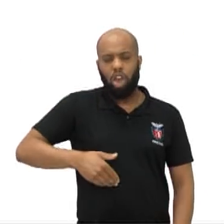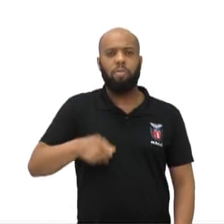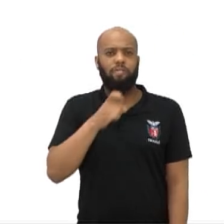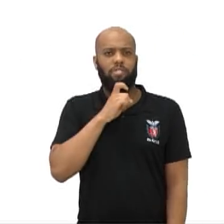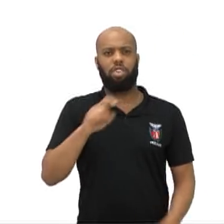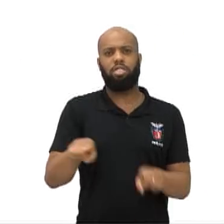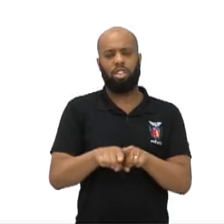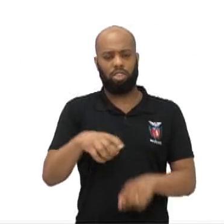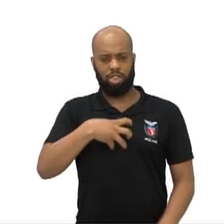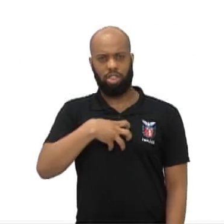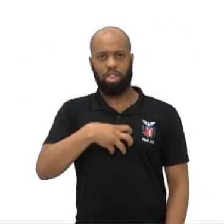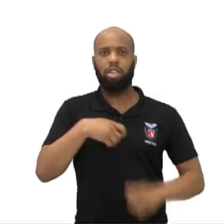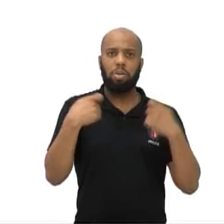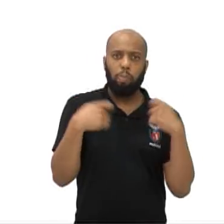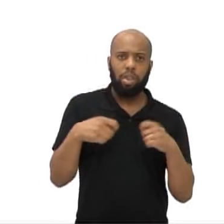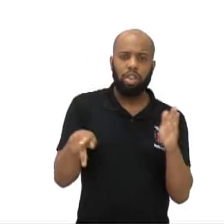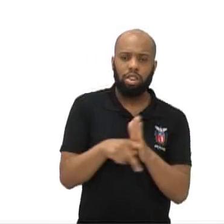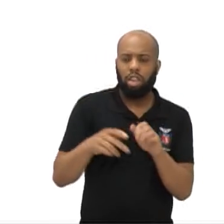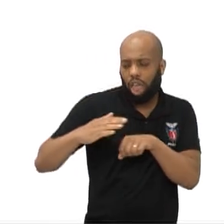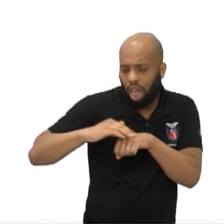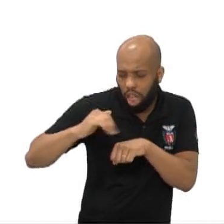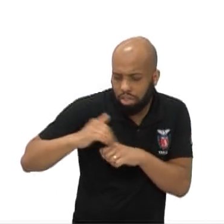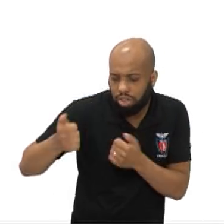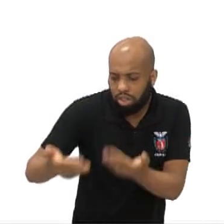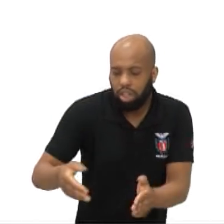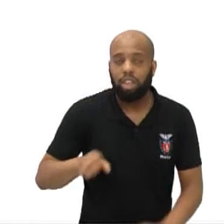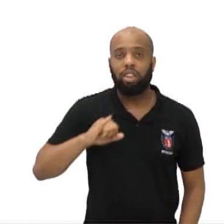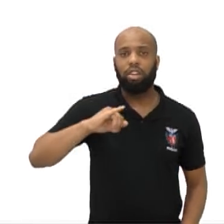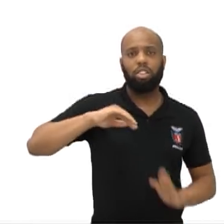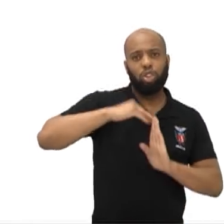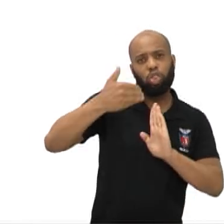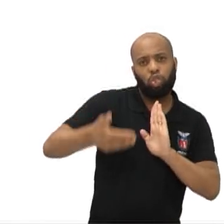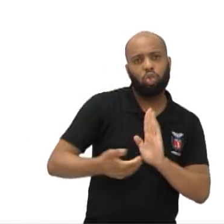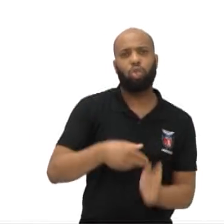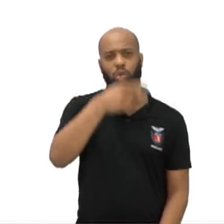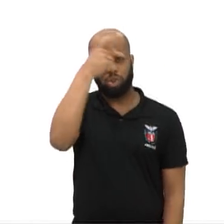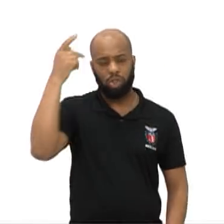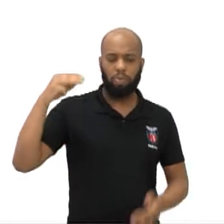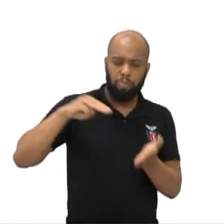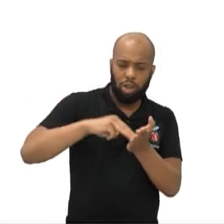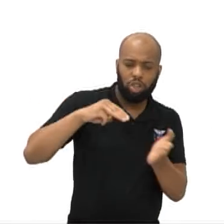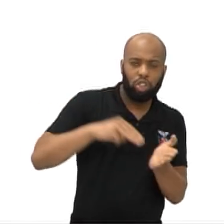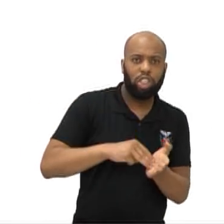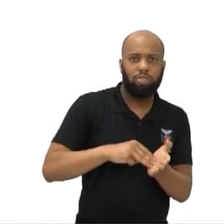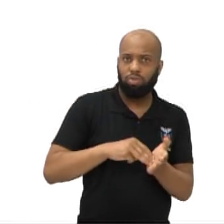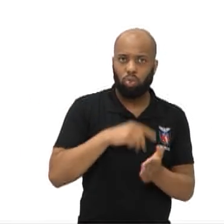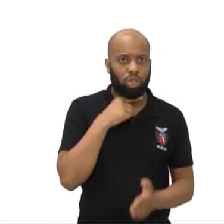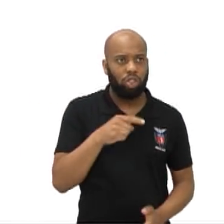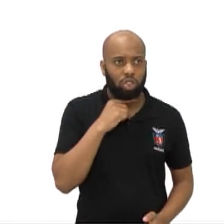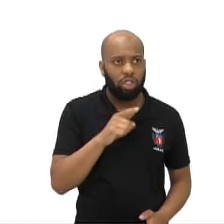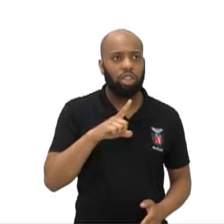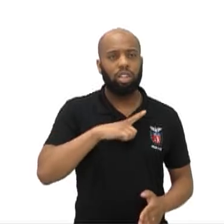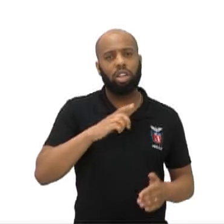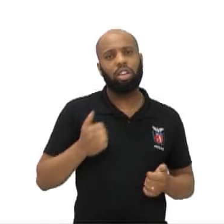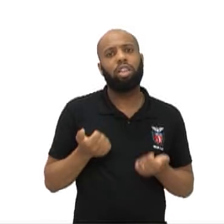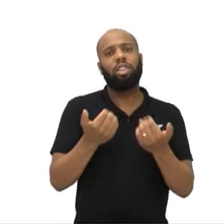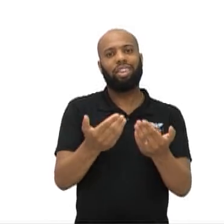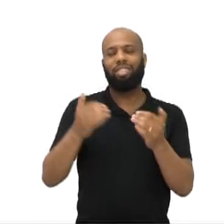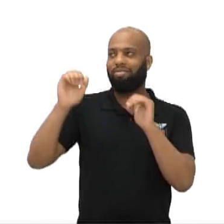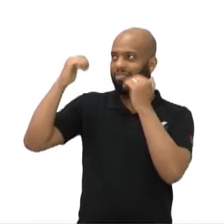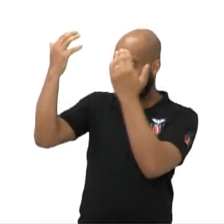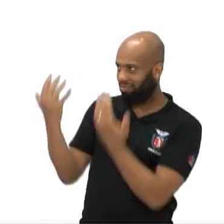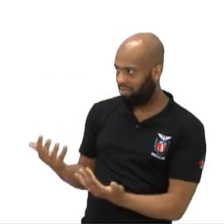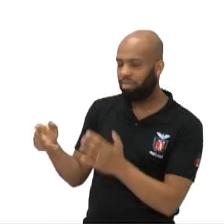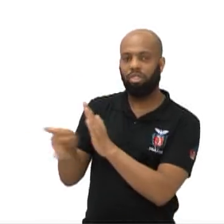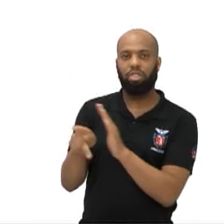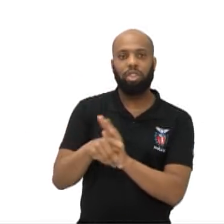frio. Ela precisa de consolo. Se todos esses motivos não bastam, eu dedico então esse livro